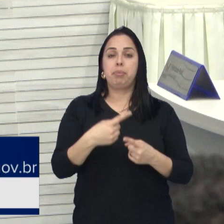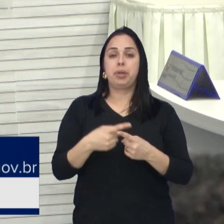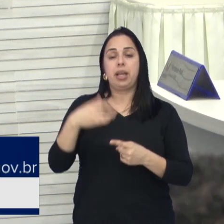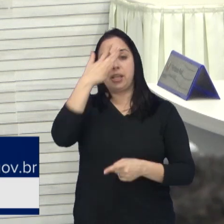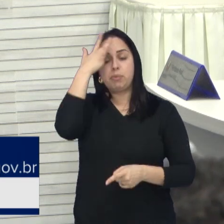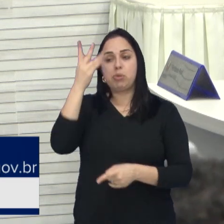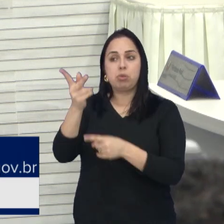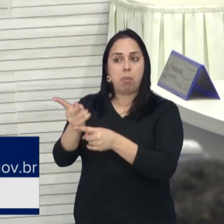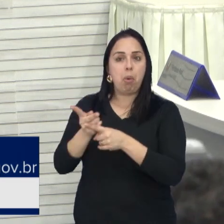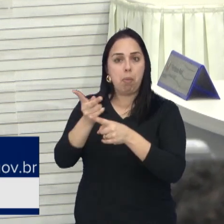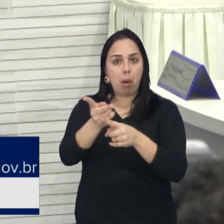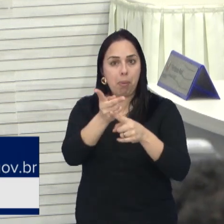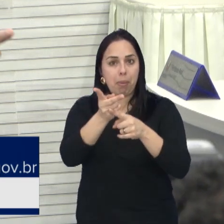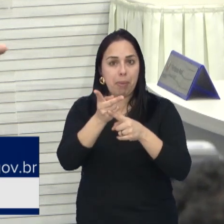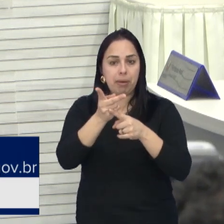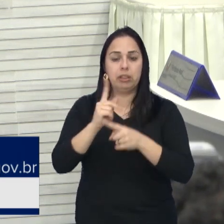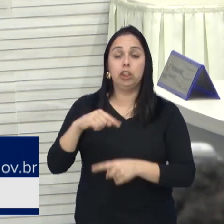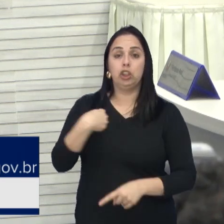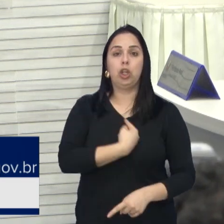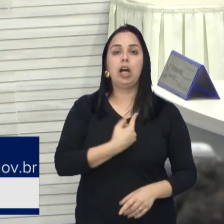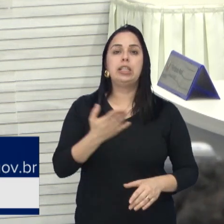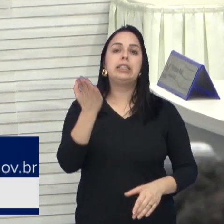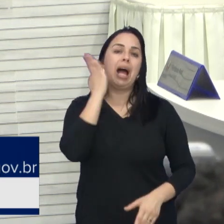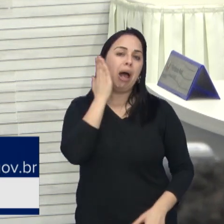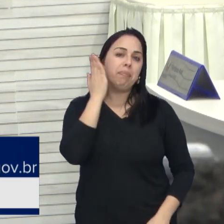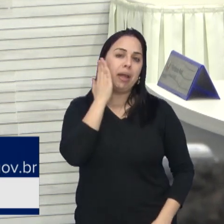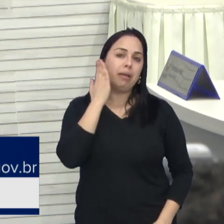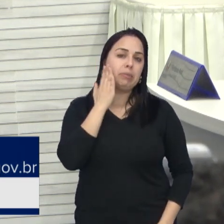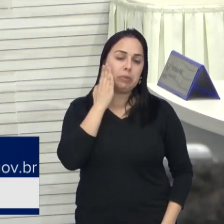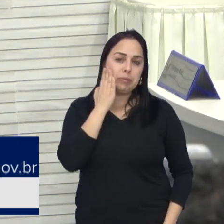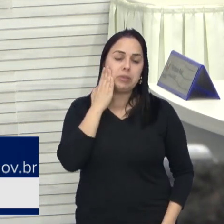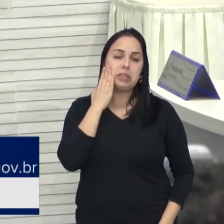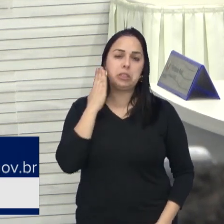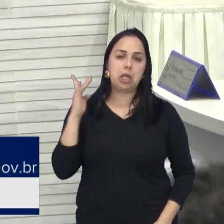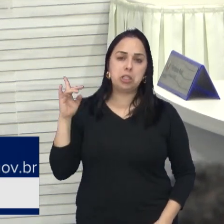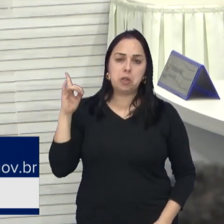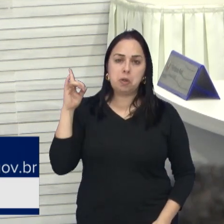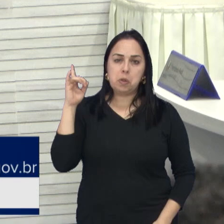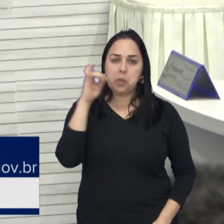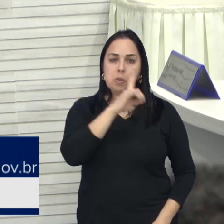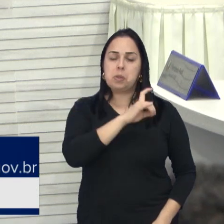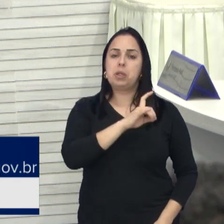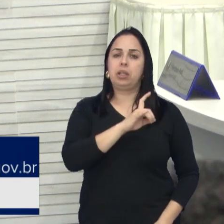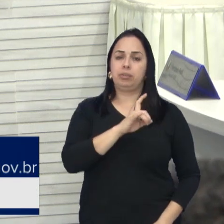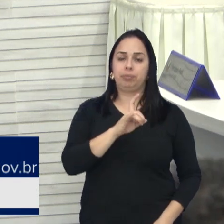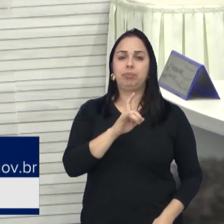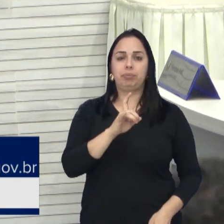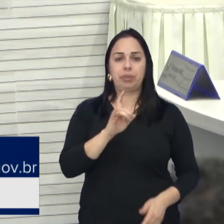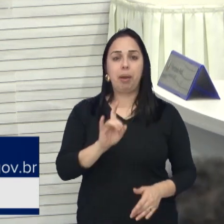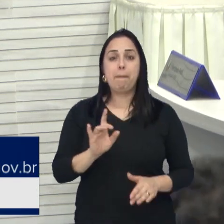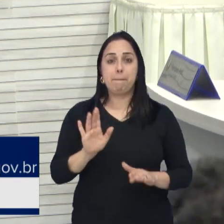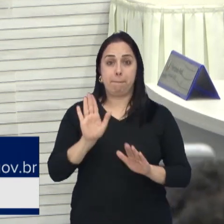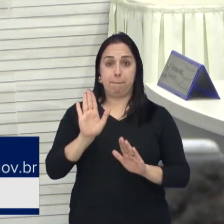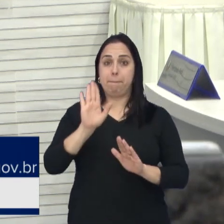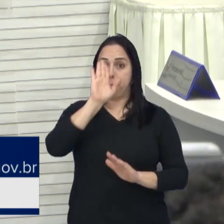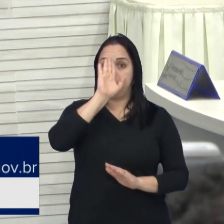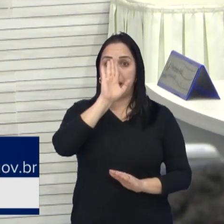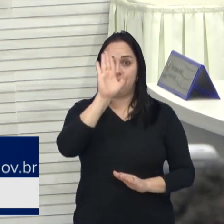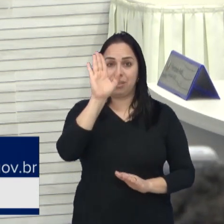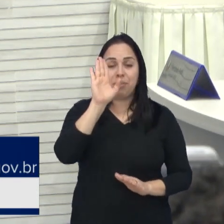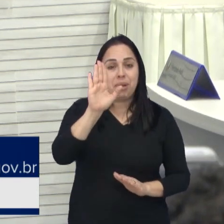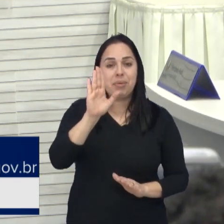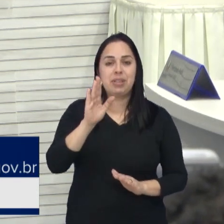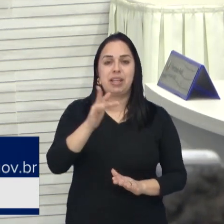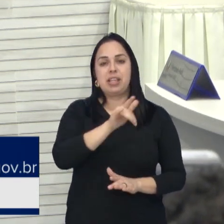o gabinete, presidente. Todos nós sabemos aqui a dificuldade que as pessoas, principalmente as pessoas de